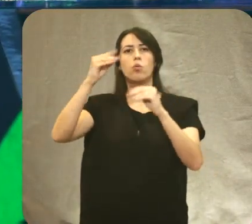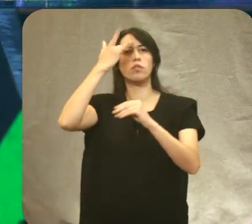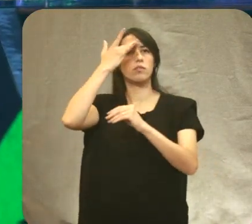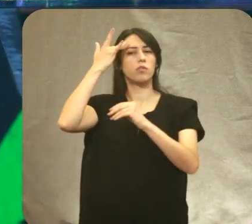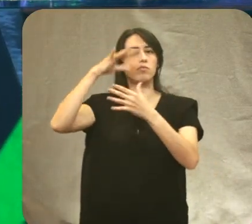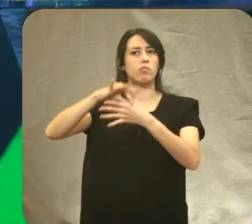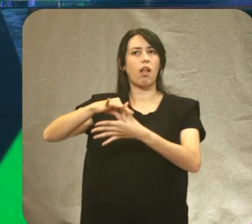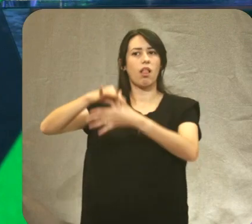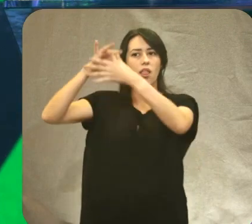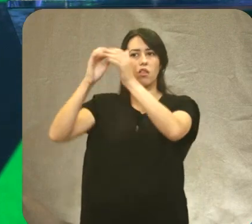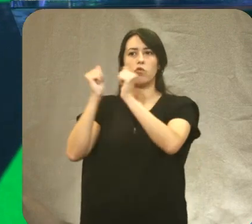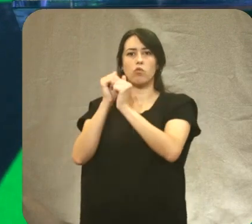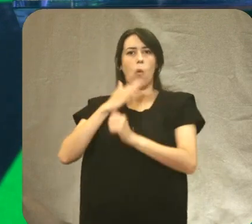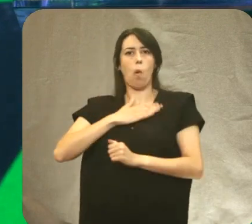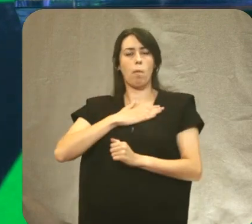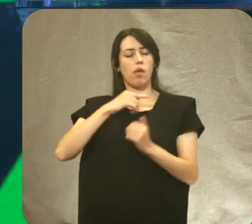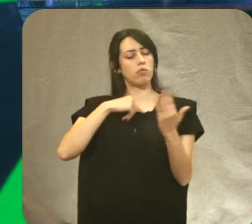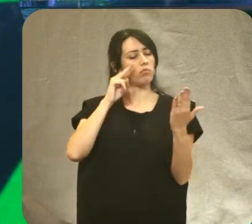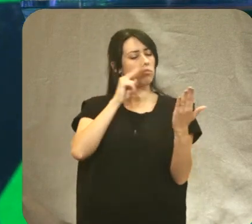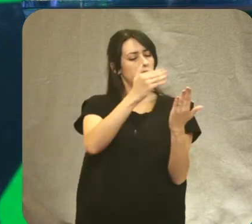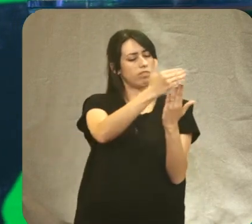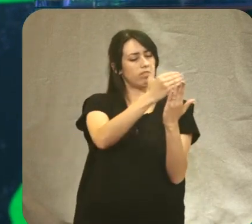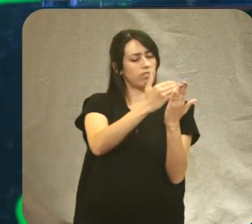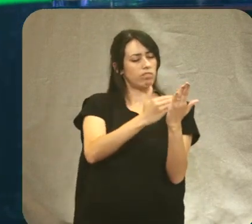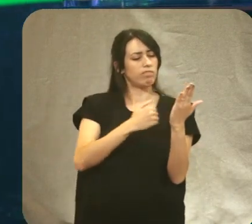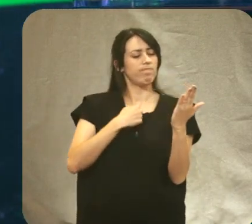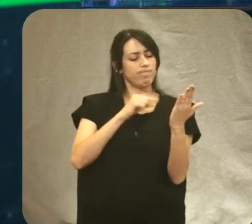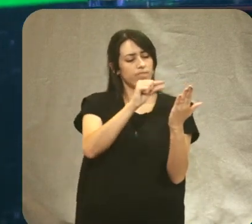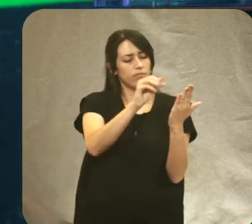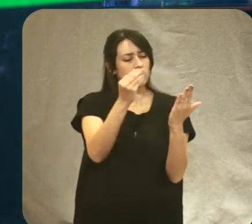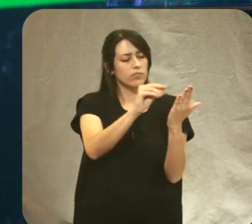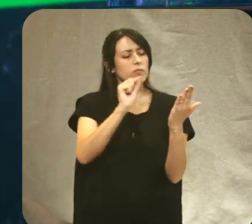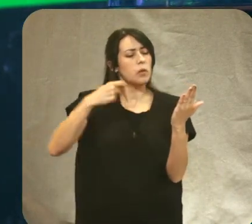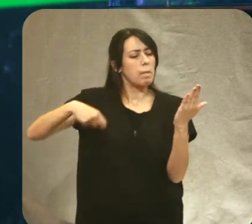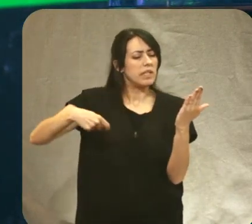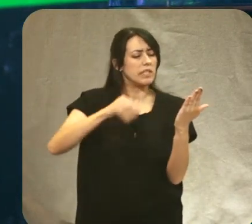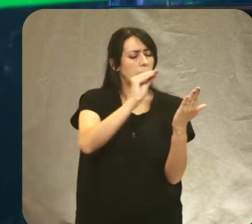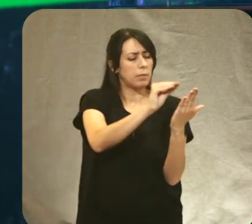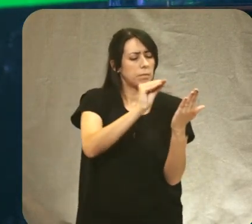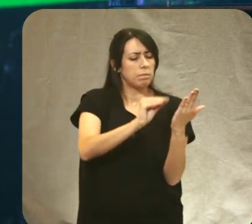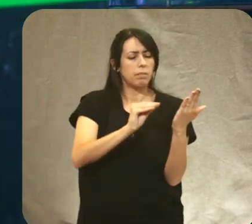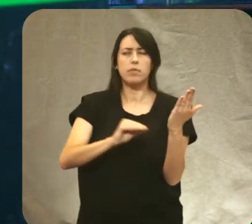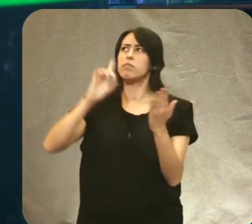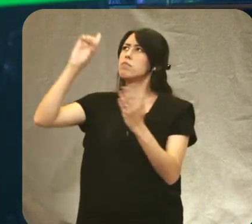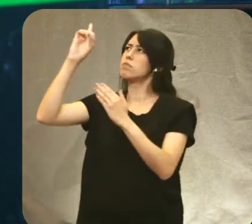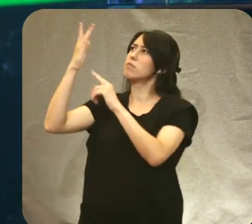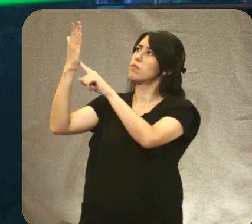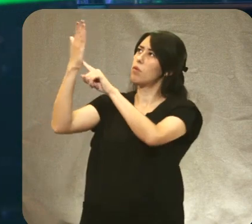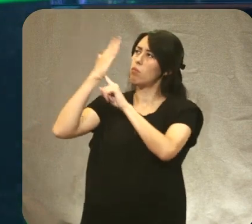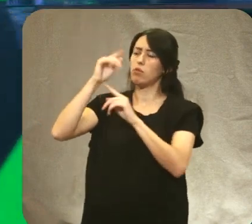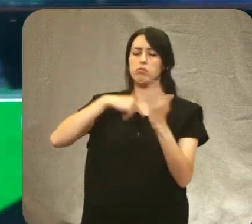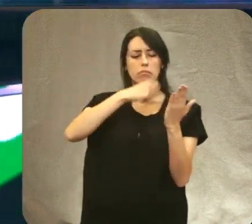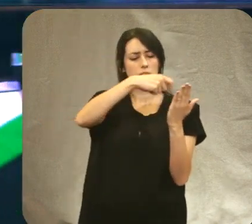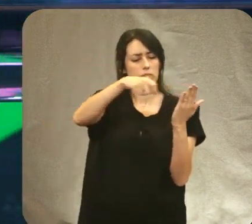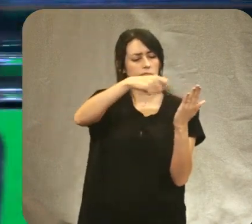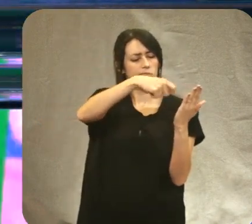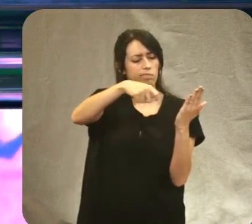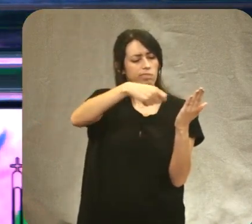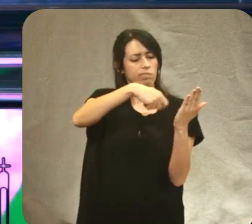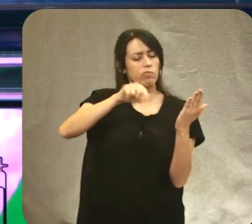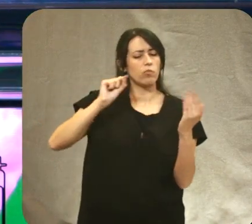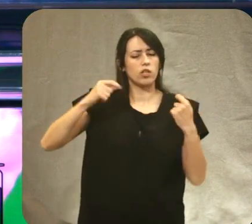ministério comigo, e eu comecei a colocar as necessidades deles do lado. Pedi que Deus me revelasse. E sabe, quando eu comecei